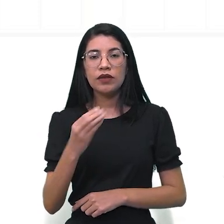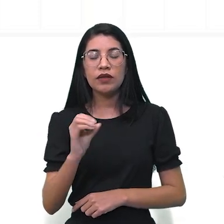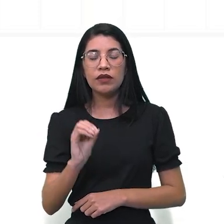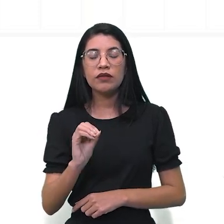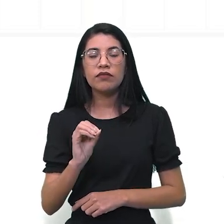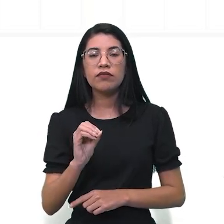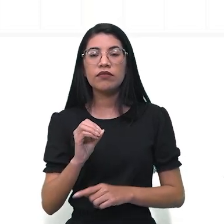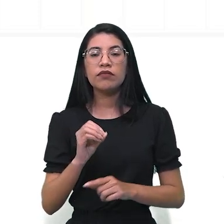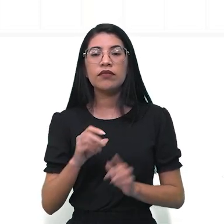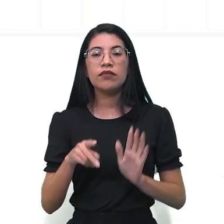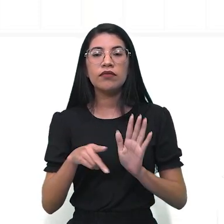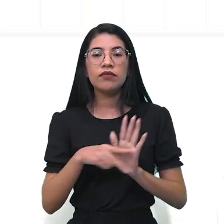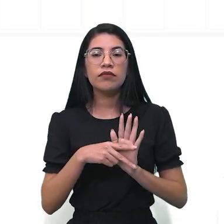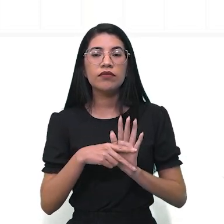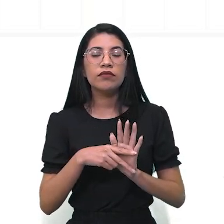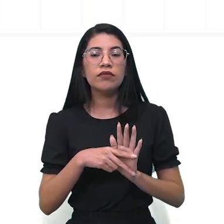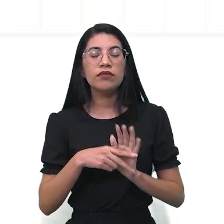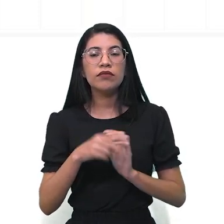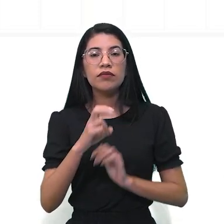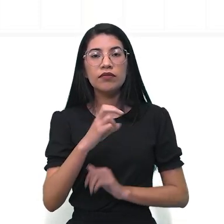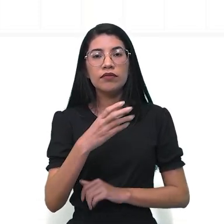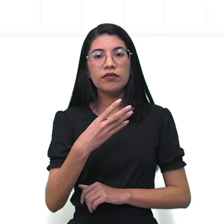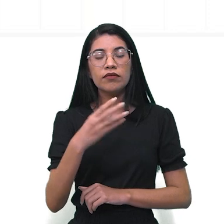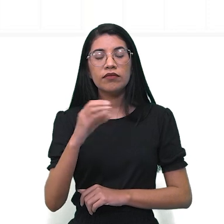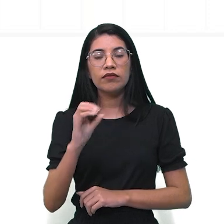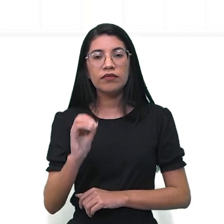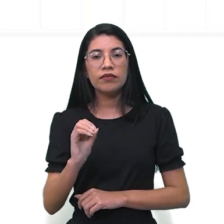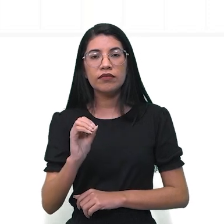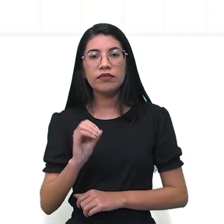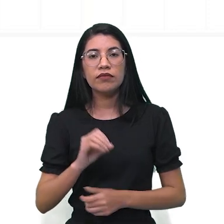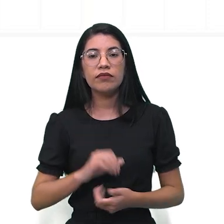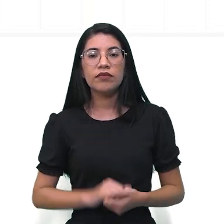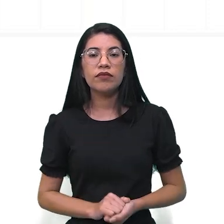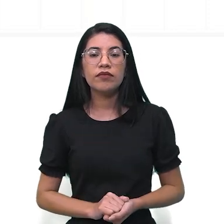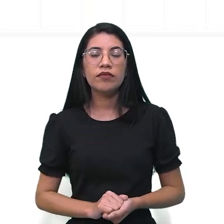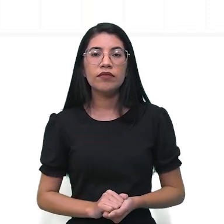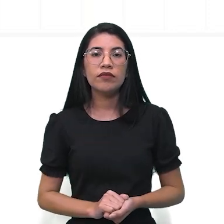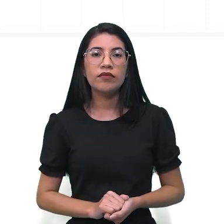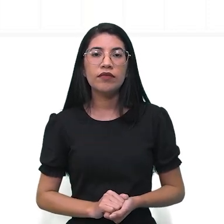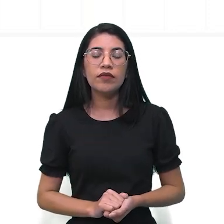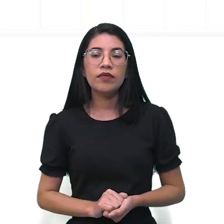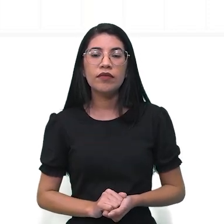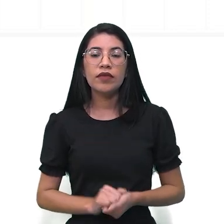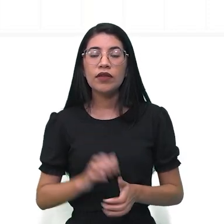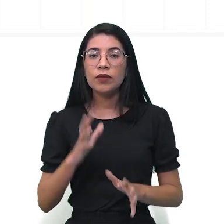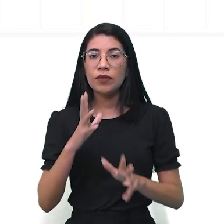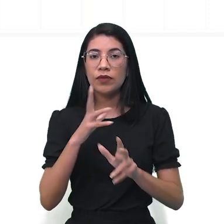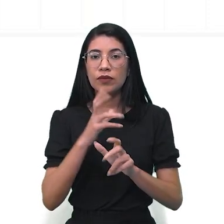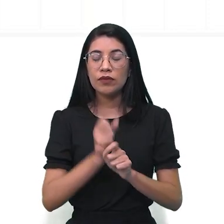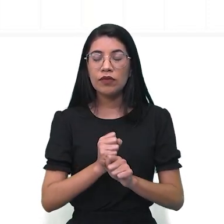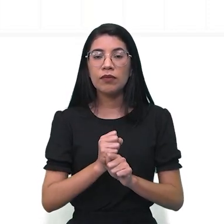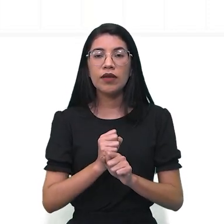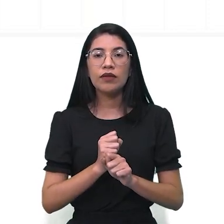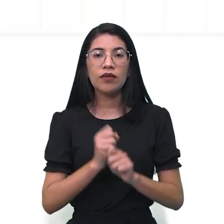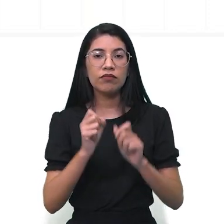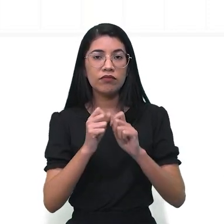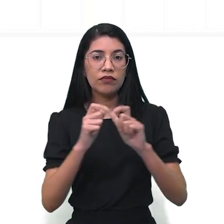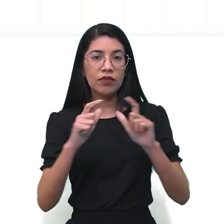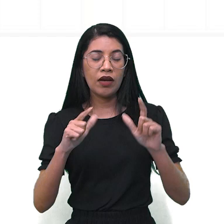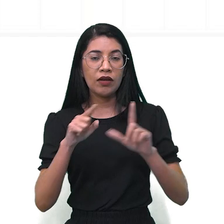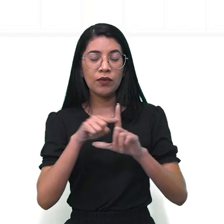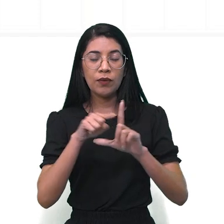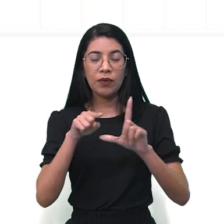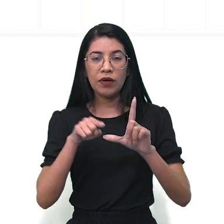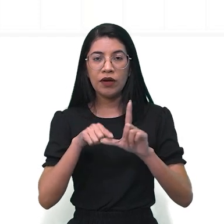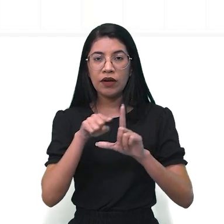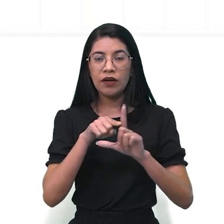8, 24, então 540. Ou seja, o somatório dos